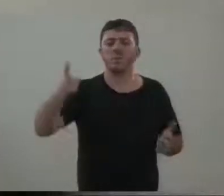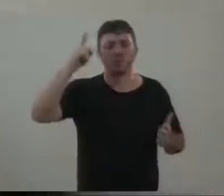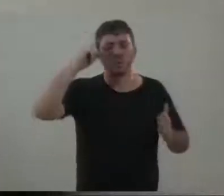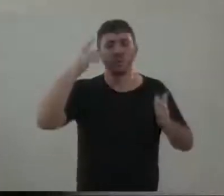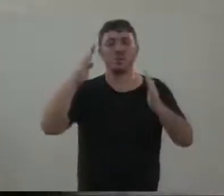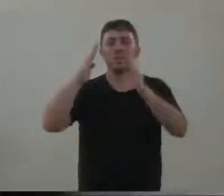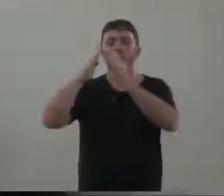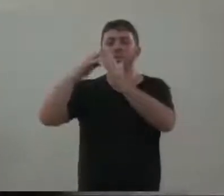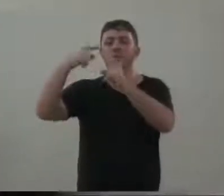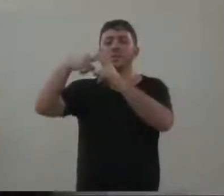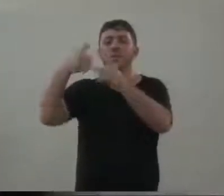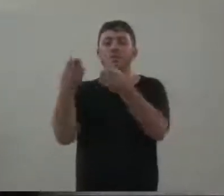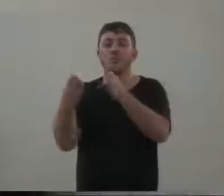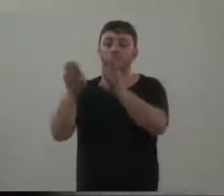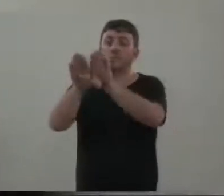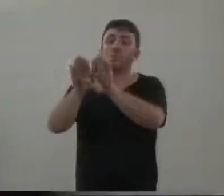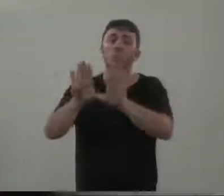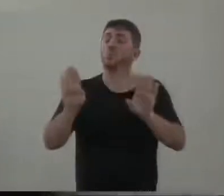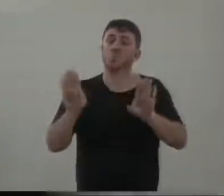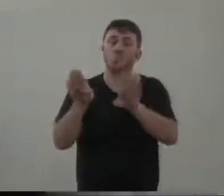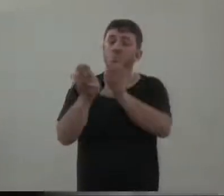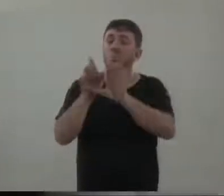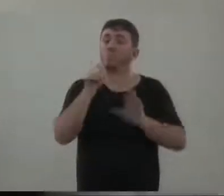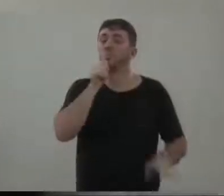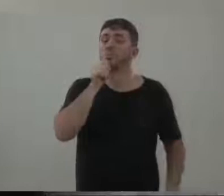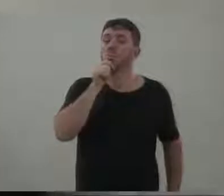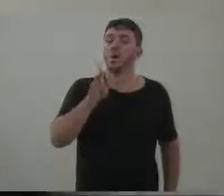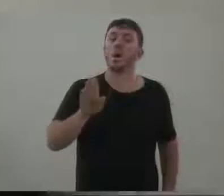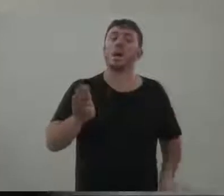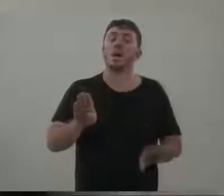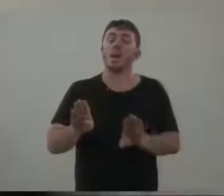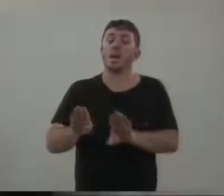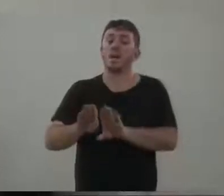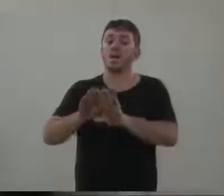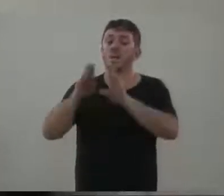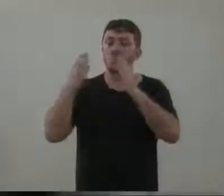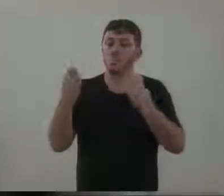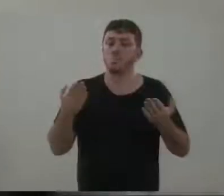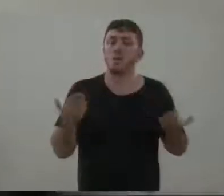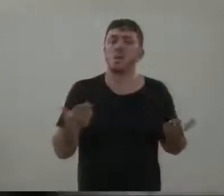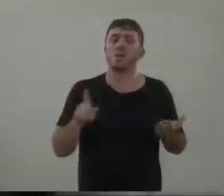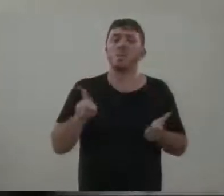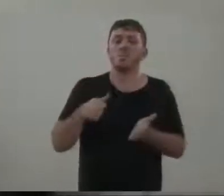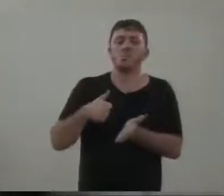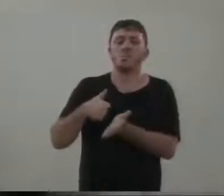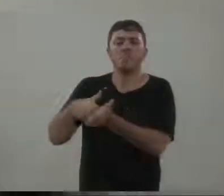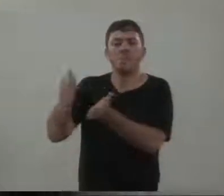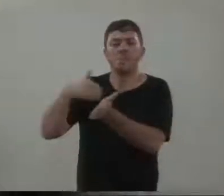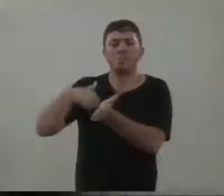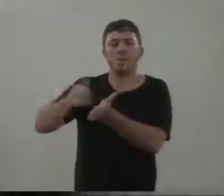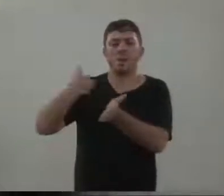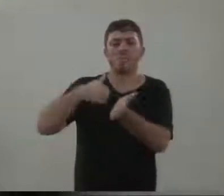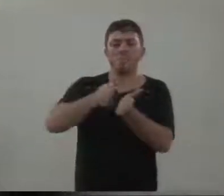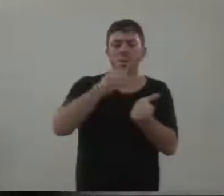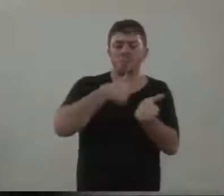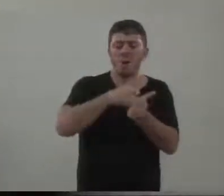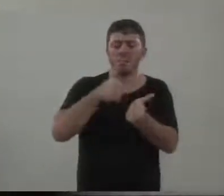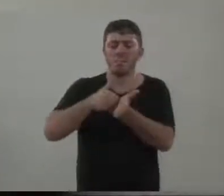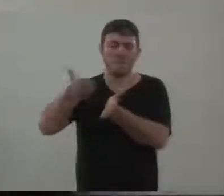ela ficou agonizando, ela não fechou, ela ficou aberta, demitindo a conta-gotas